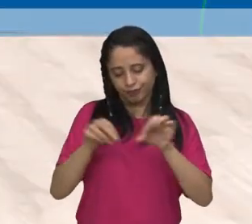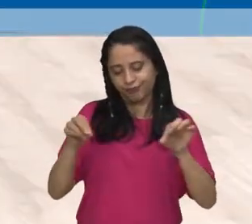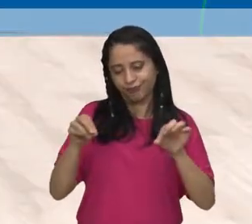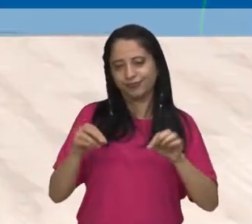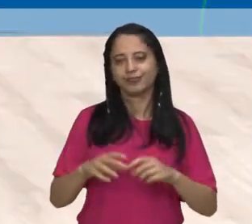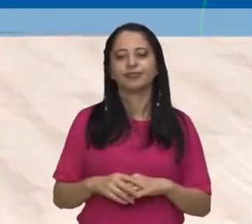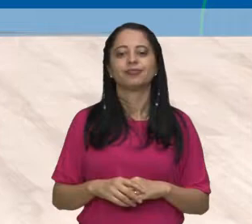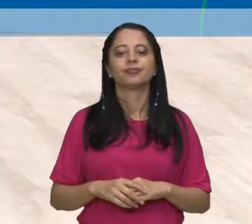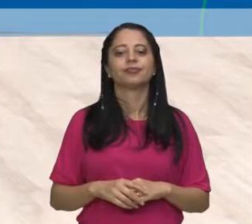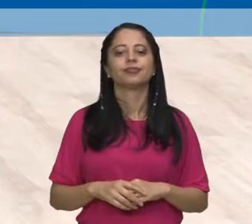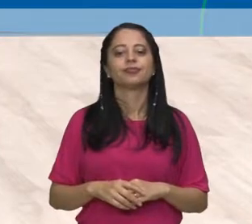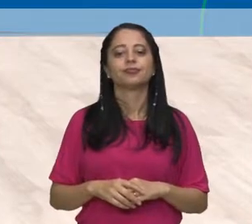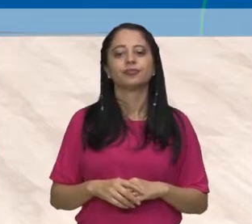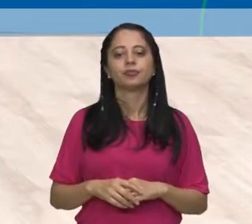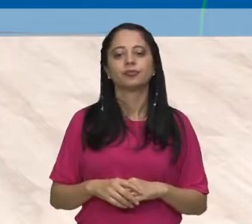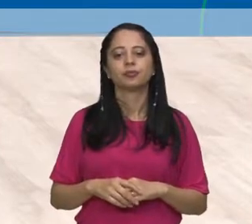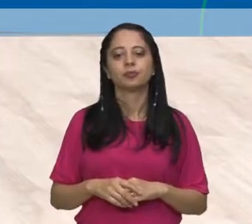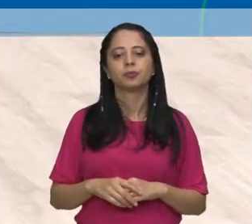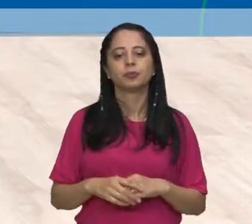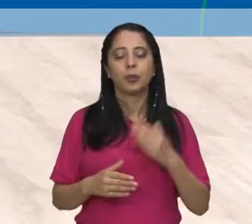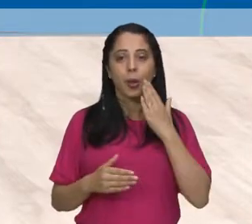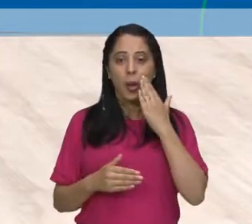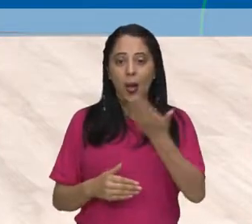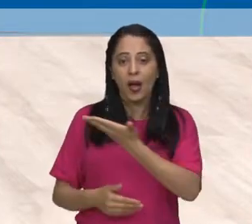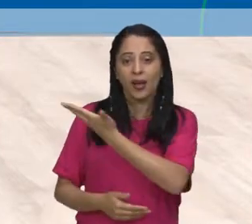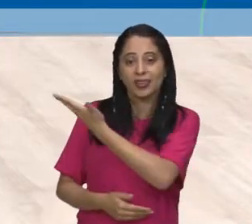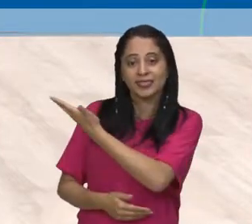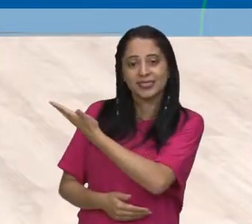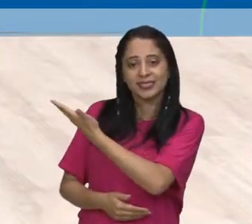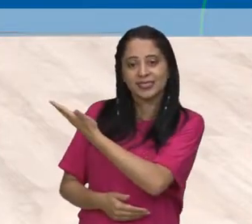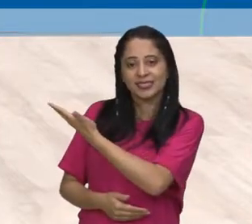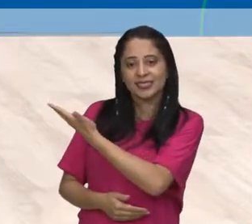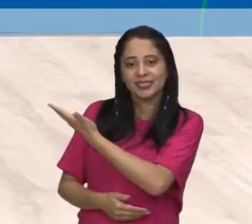acaba escapando. Vai ficar mais ou menos desta forma aqui.